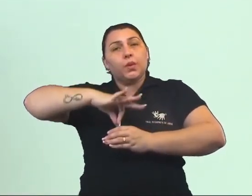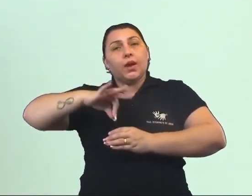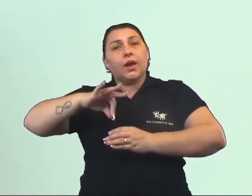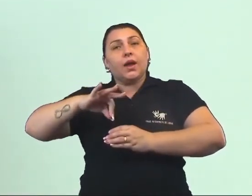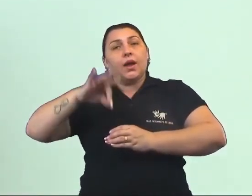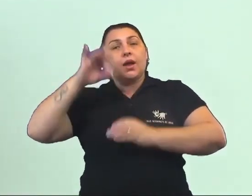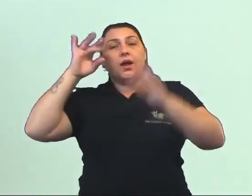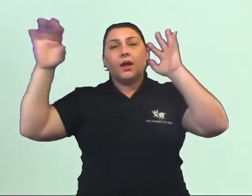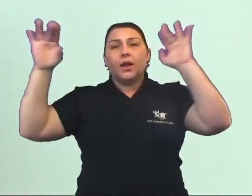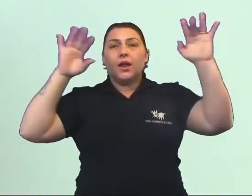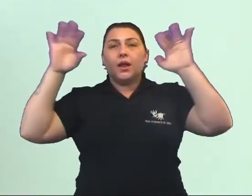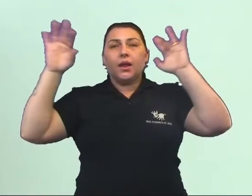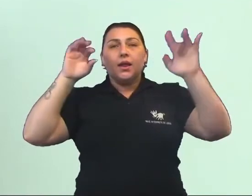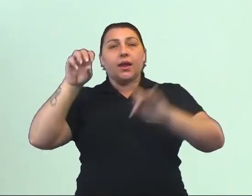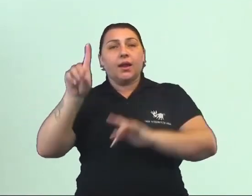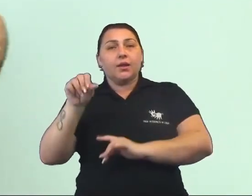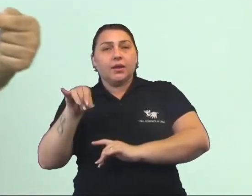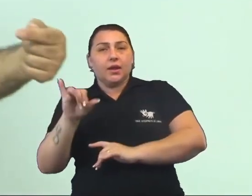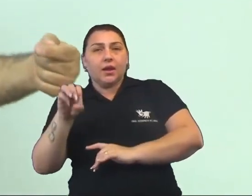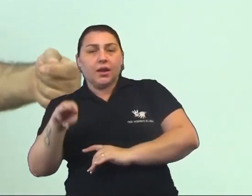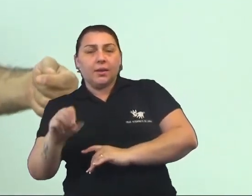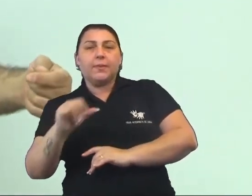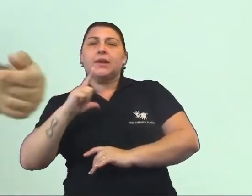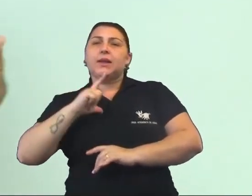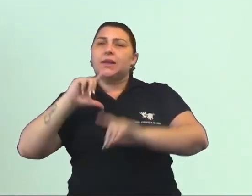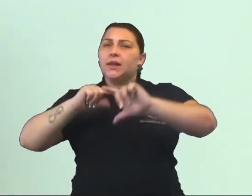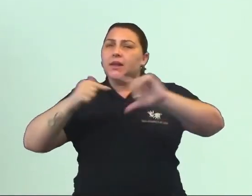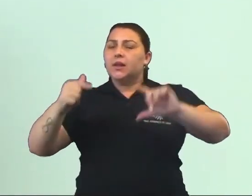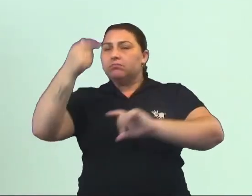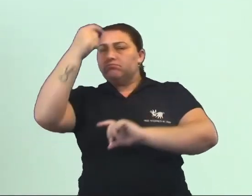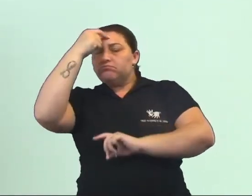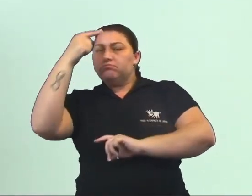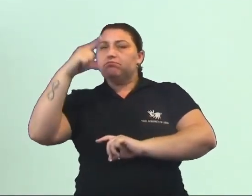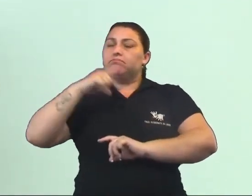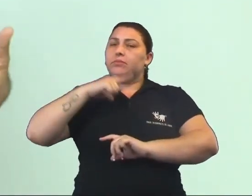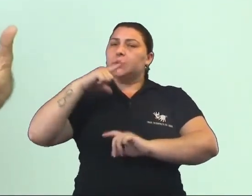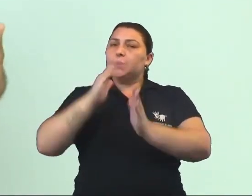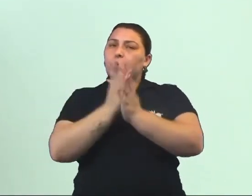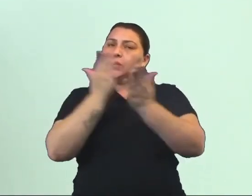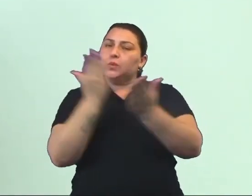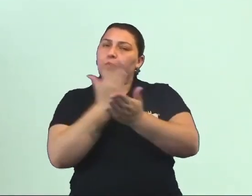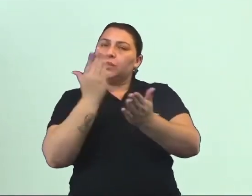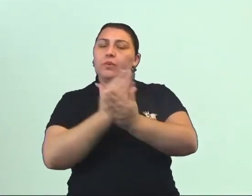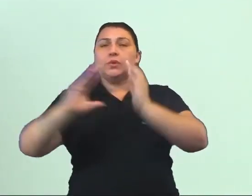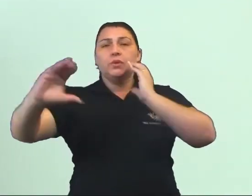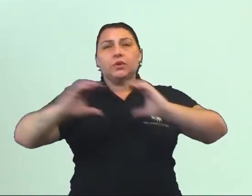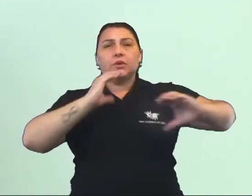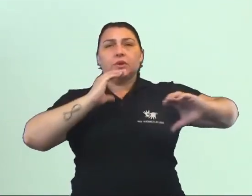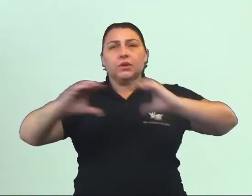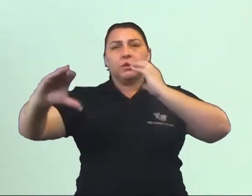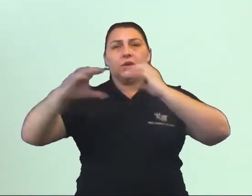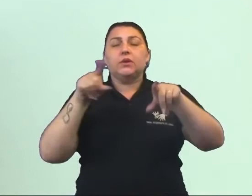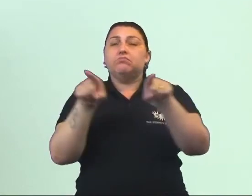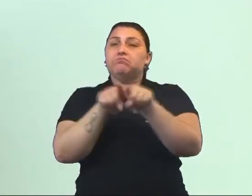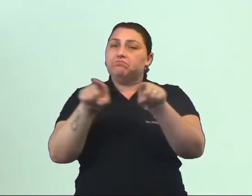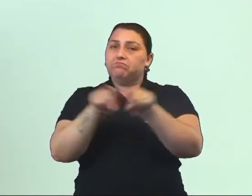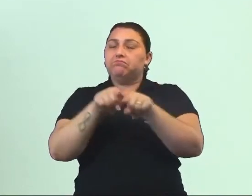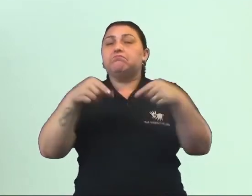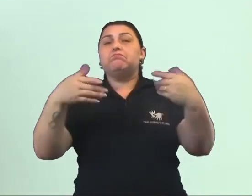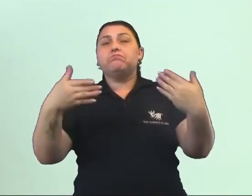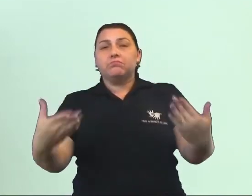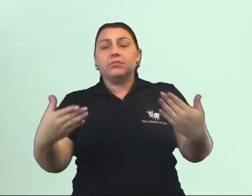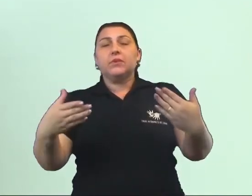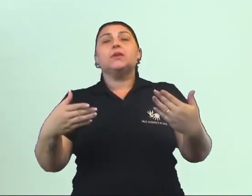seus acontecimentos, tem a sua memória, tem a sua tradição, tem um livro de cânticos. E eles também,